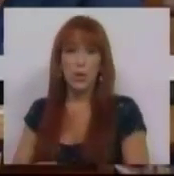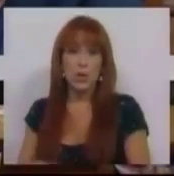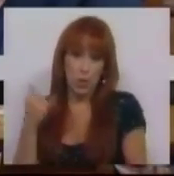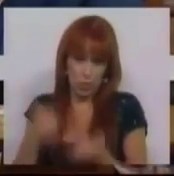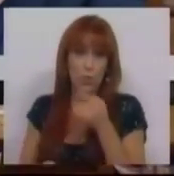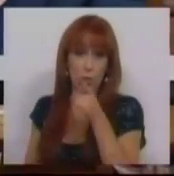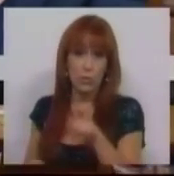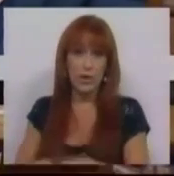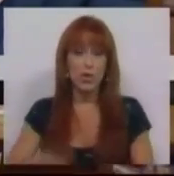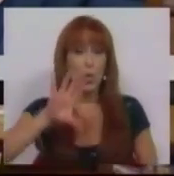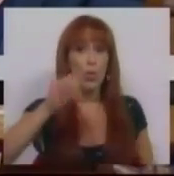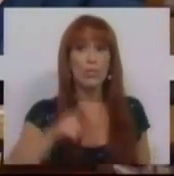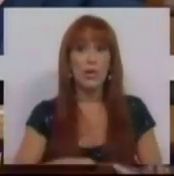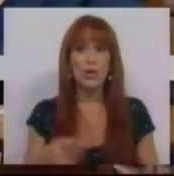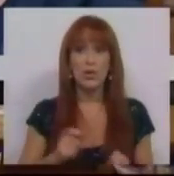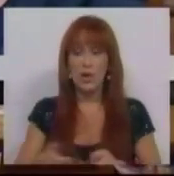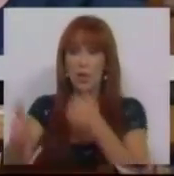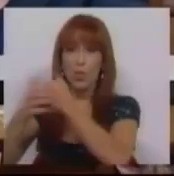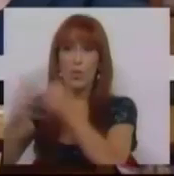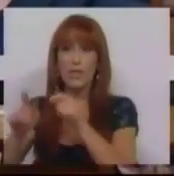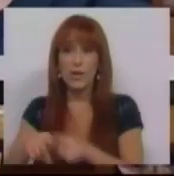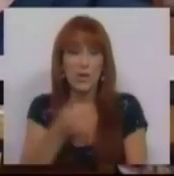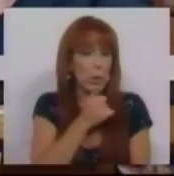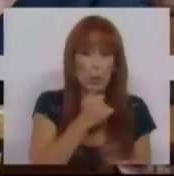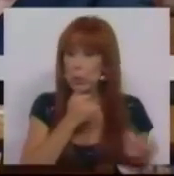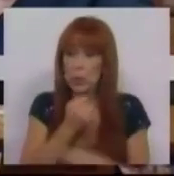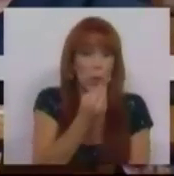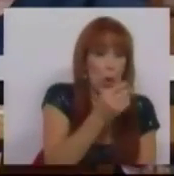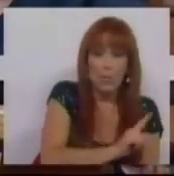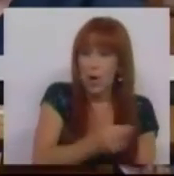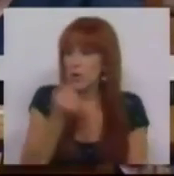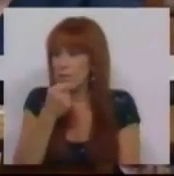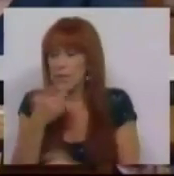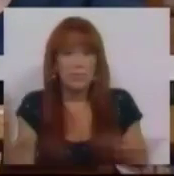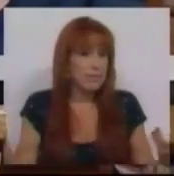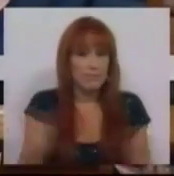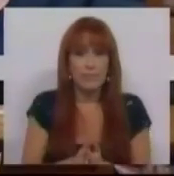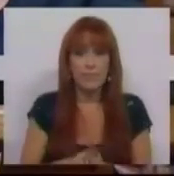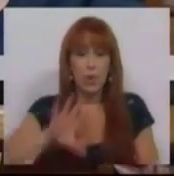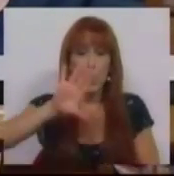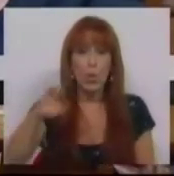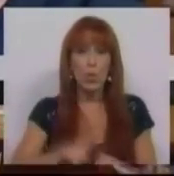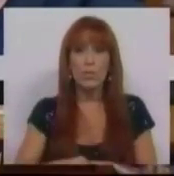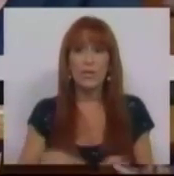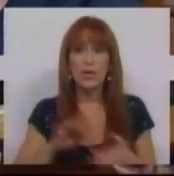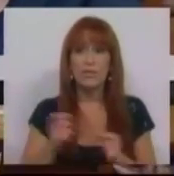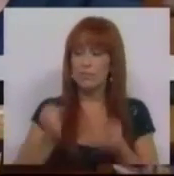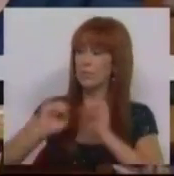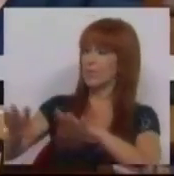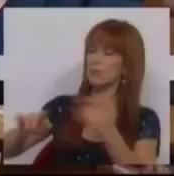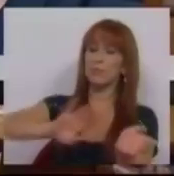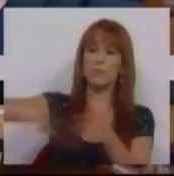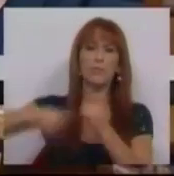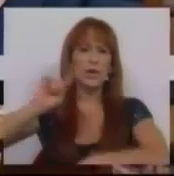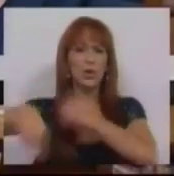um risco. Um país onde os mais velhos têm de escolher entre a refeição ou os medicamentos. Um país de gente atirada para o